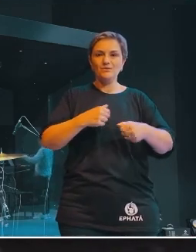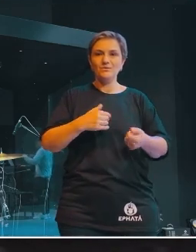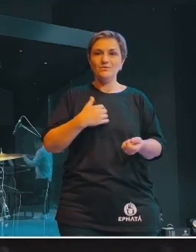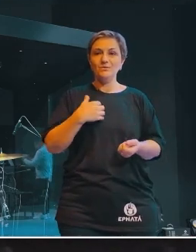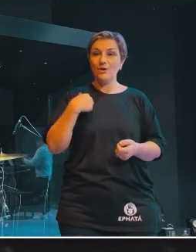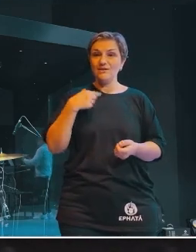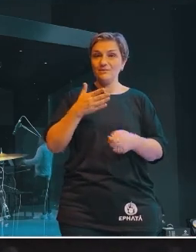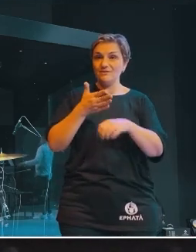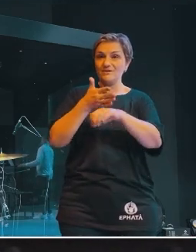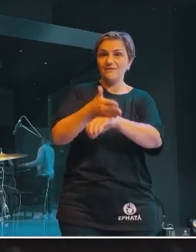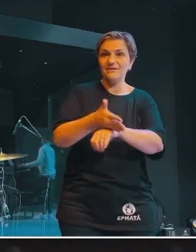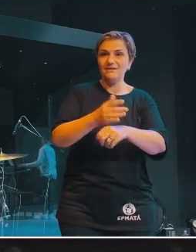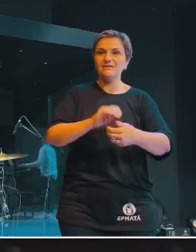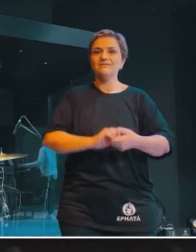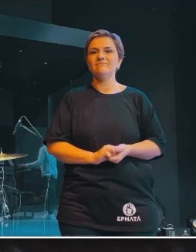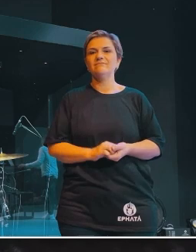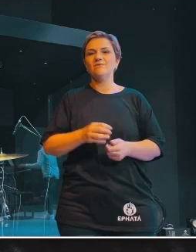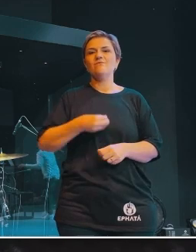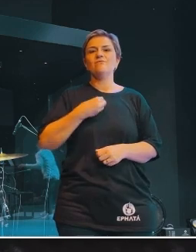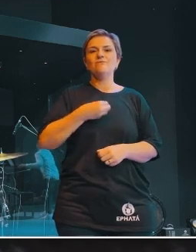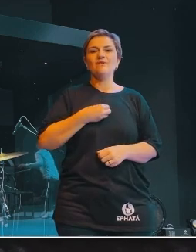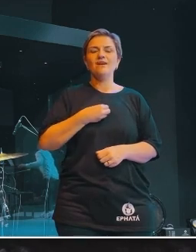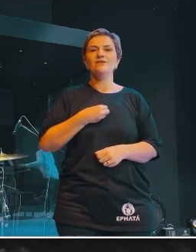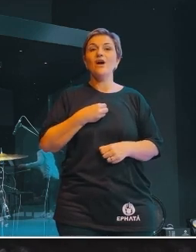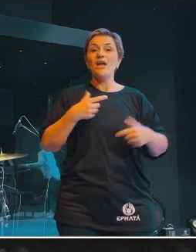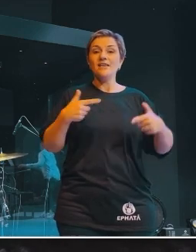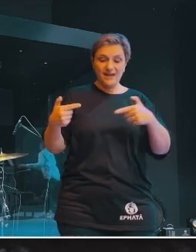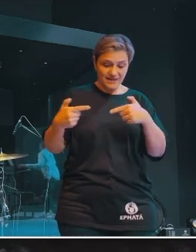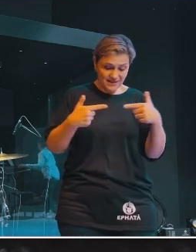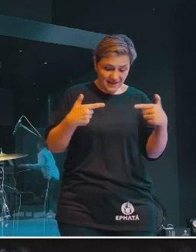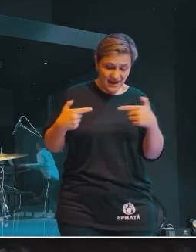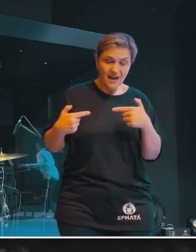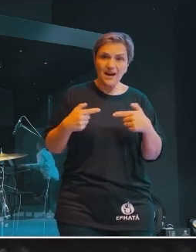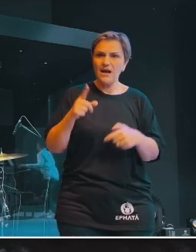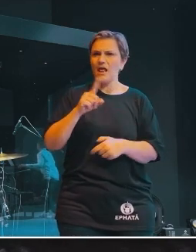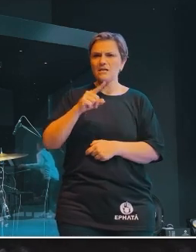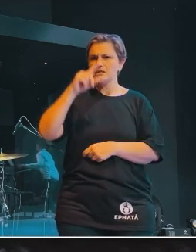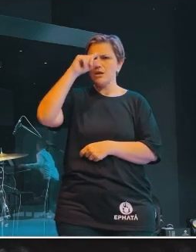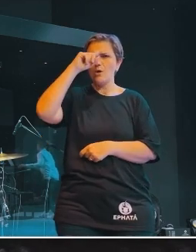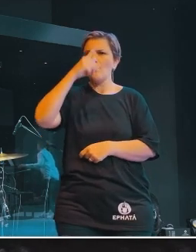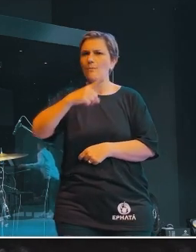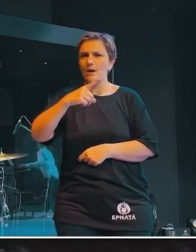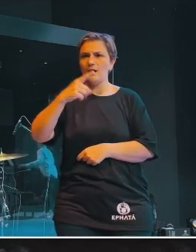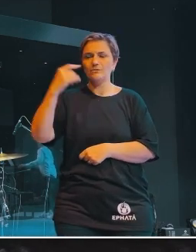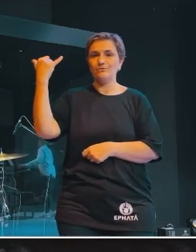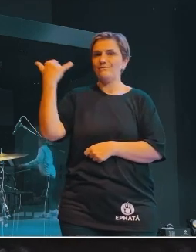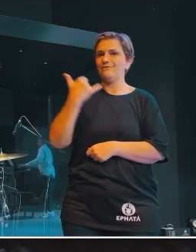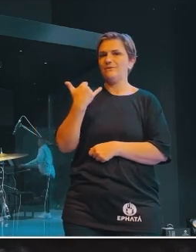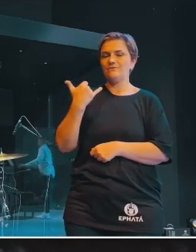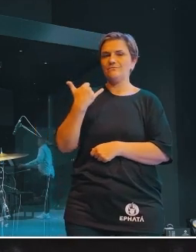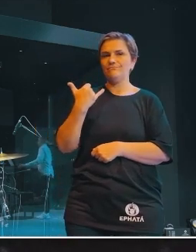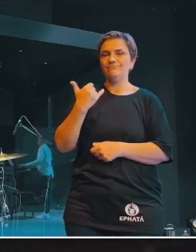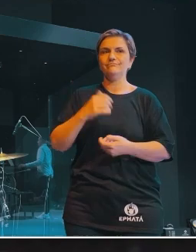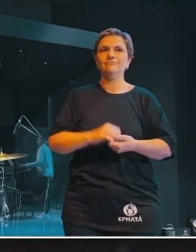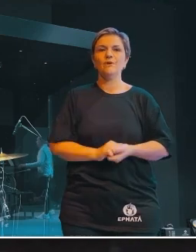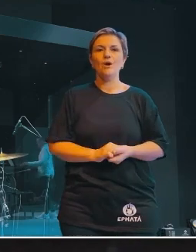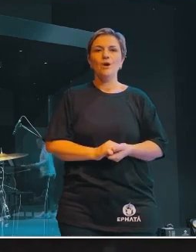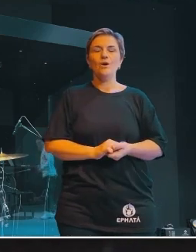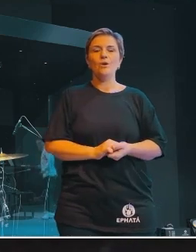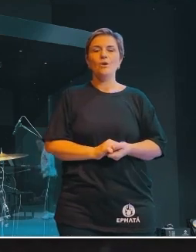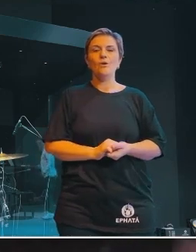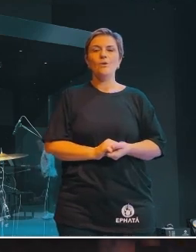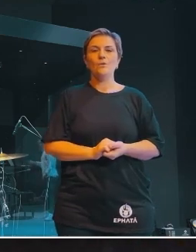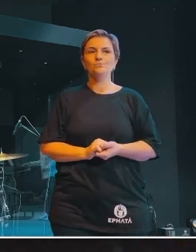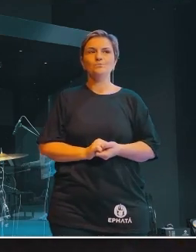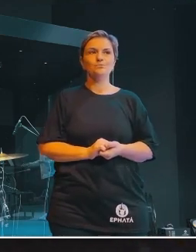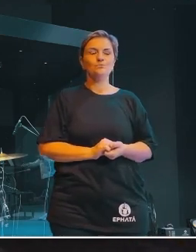estamos passando, nós estamos vivendo? É que as guerras, olha para mim, elas não mandam aviso prévio. Fala para a